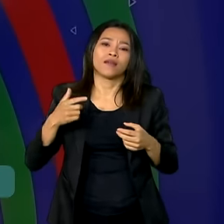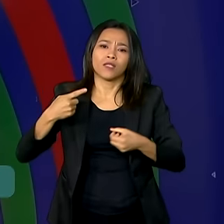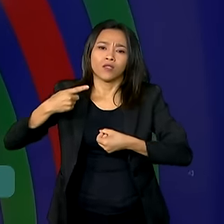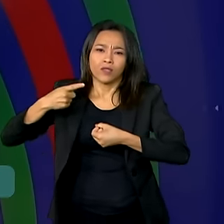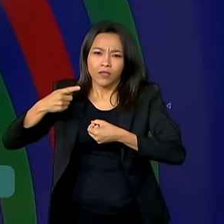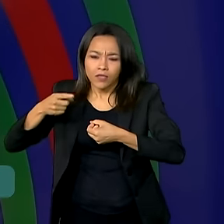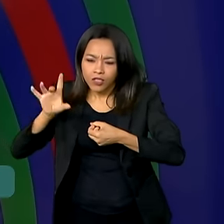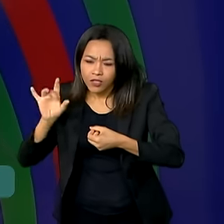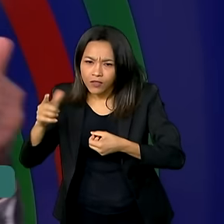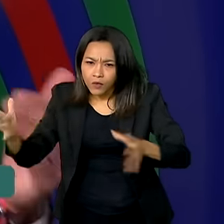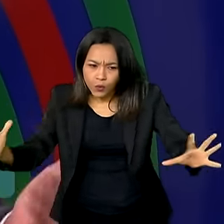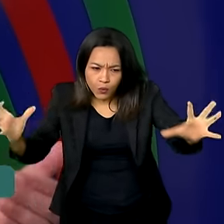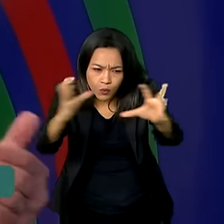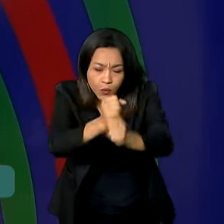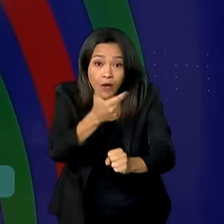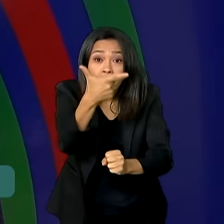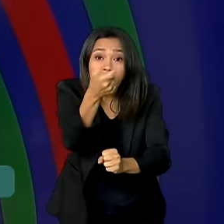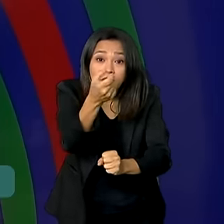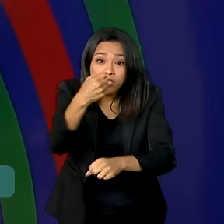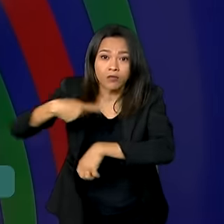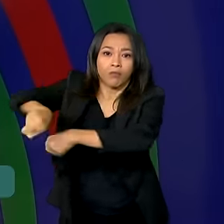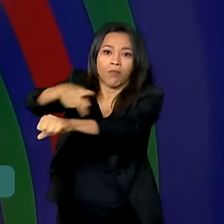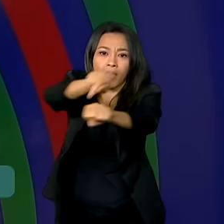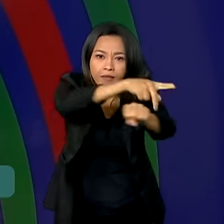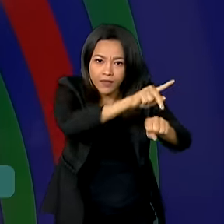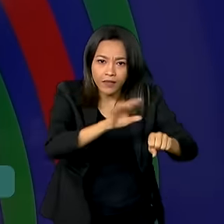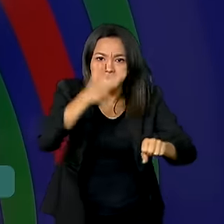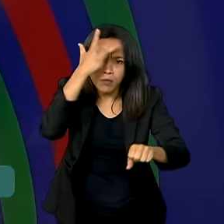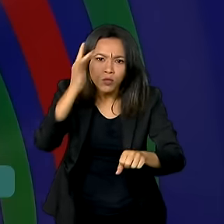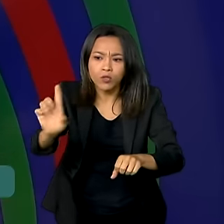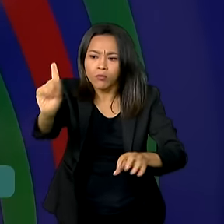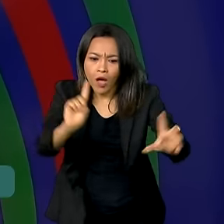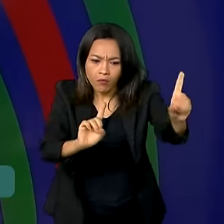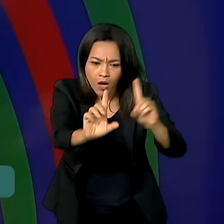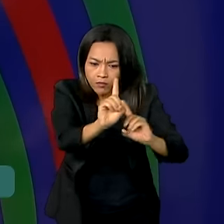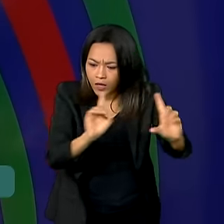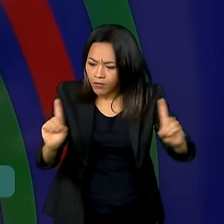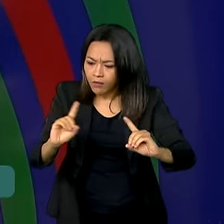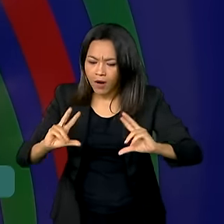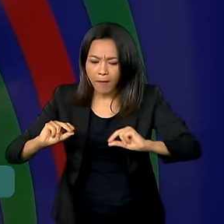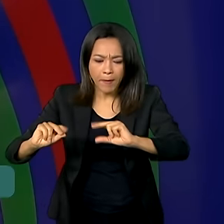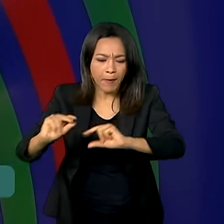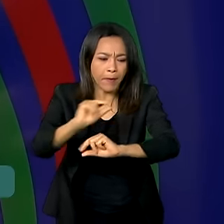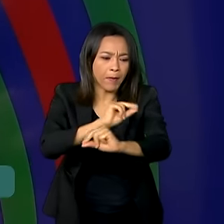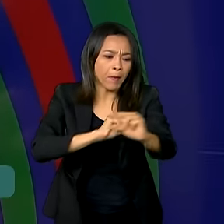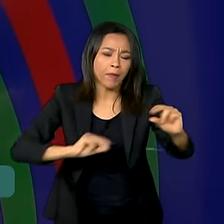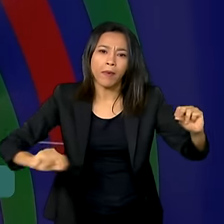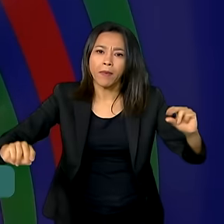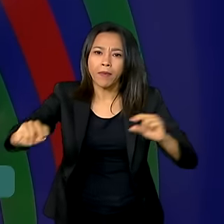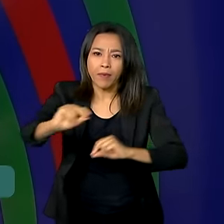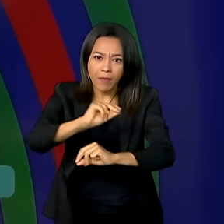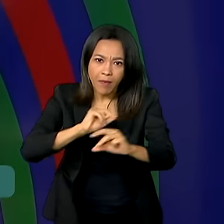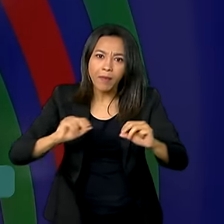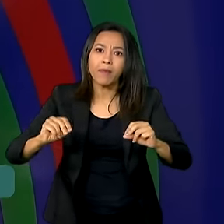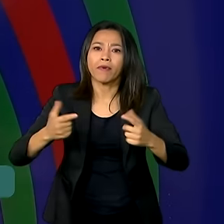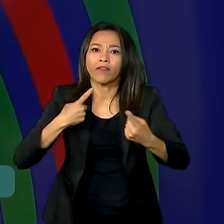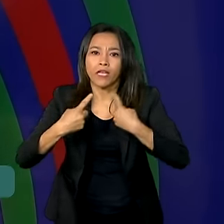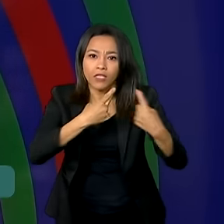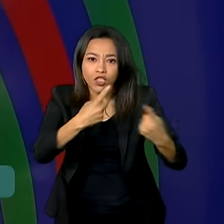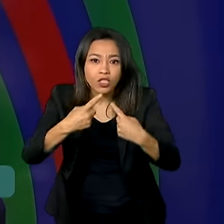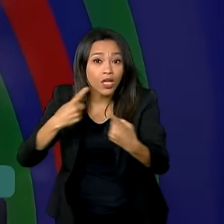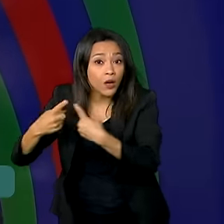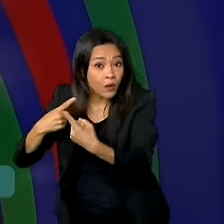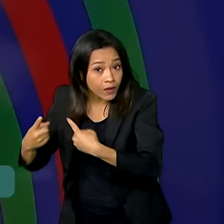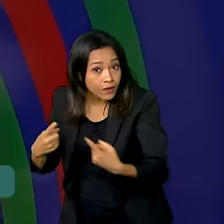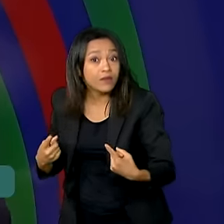20 nações. A gente acompanha também, por conta da nossa responsabilidade na Secretaria de Relações Institucionais, de fazer relação com os governos estaduais e prefeitos, e